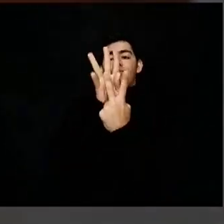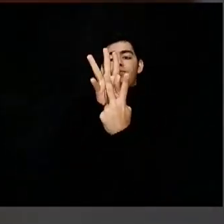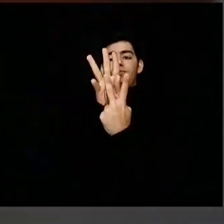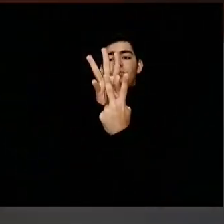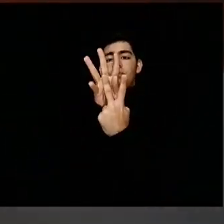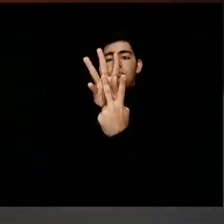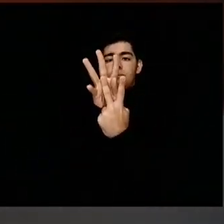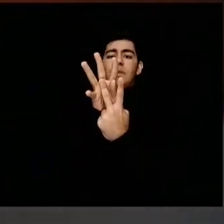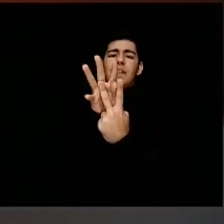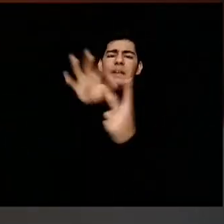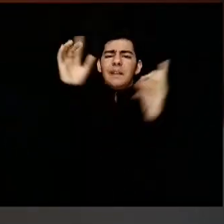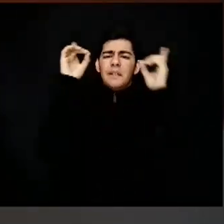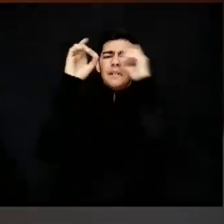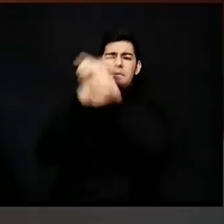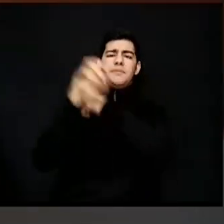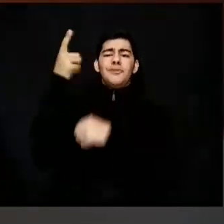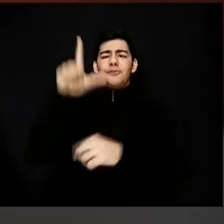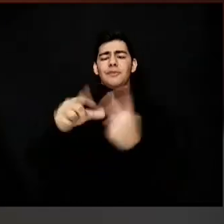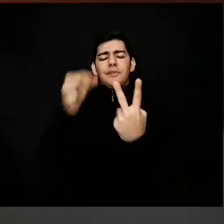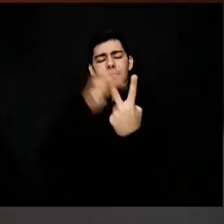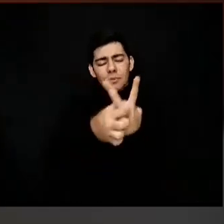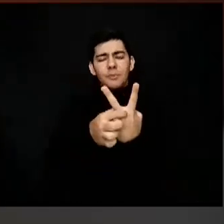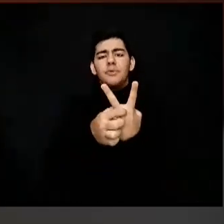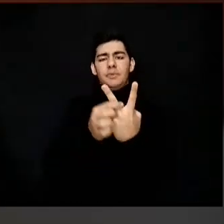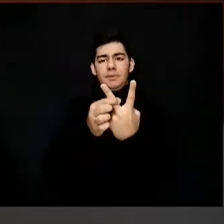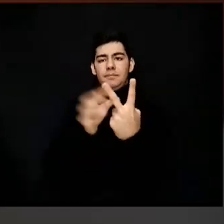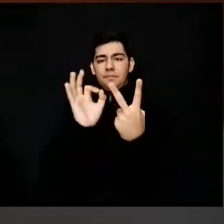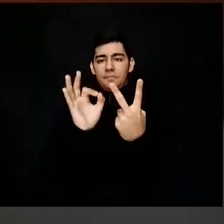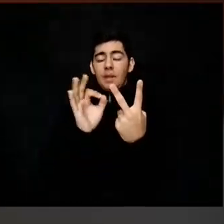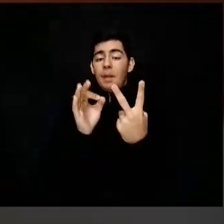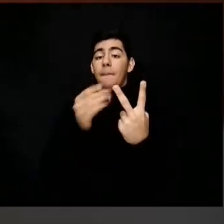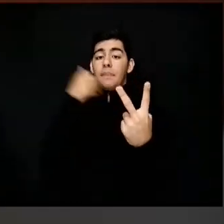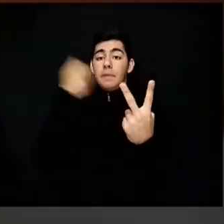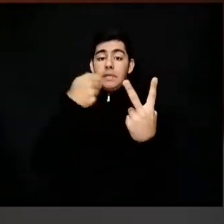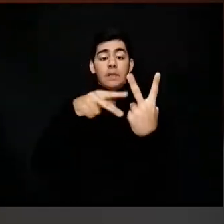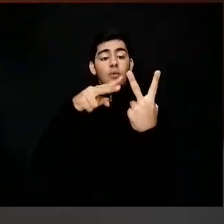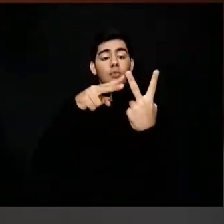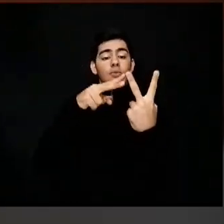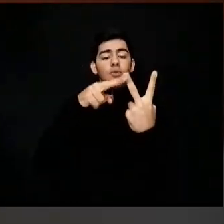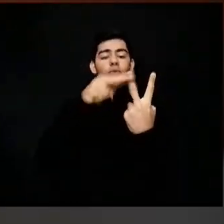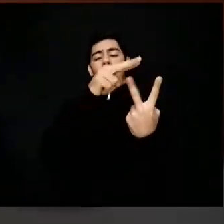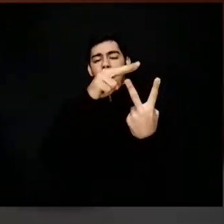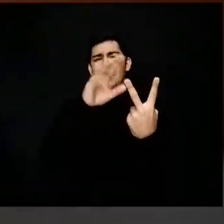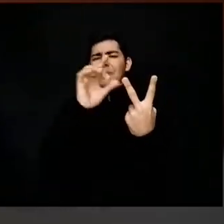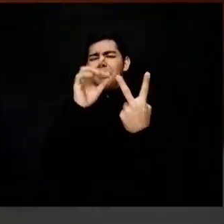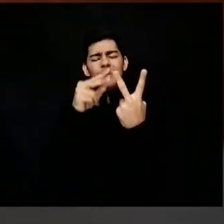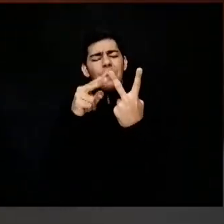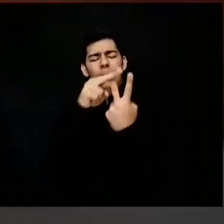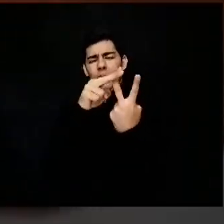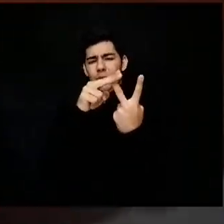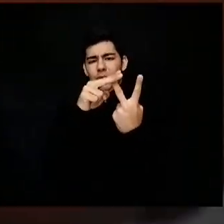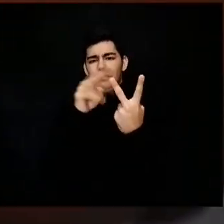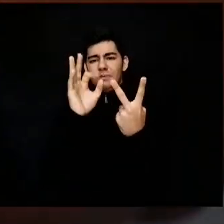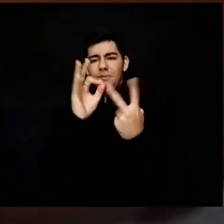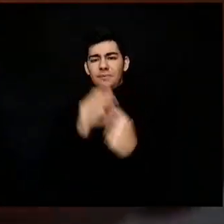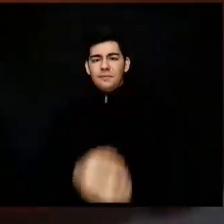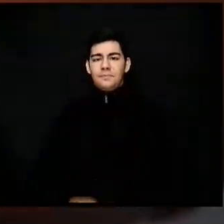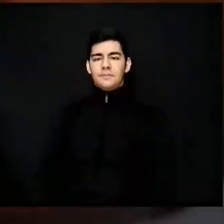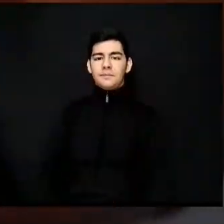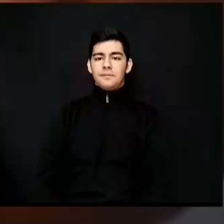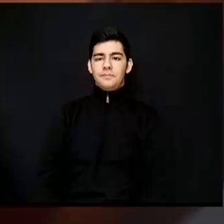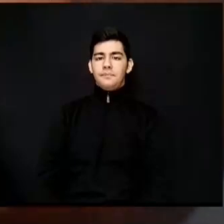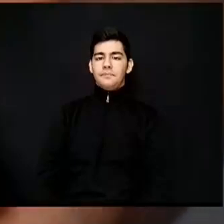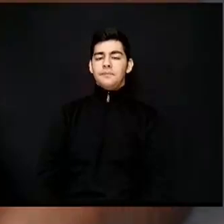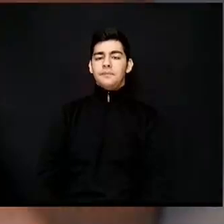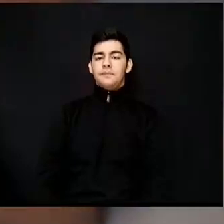tamanho total, né? Isso. Por isso que eu sempre falo. Cortar um pouquinho a